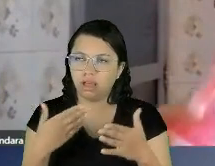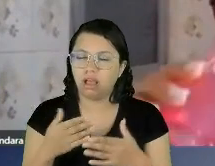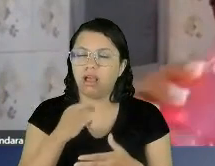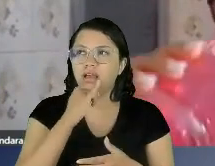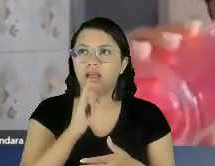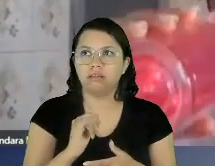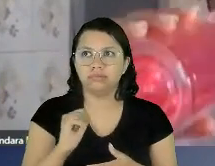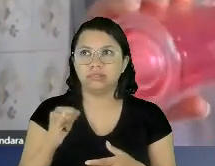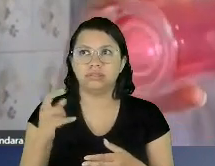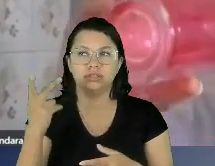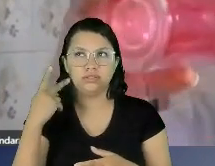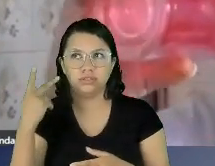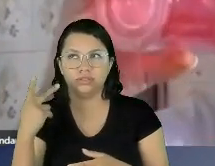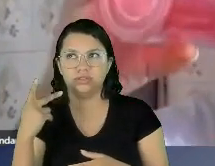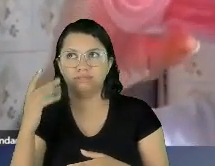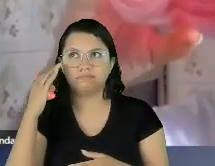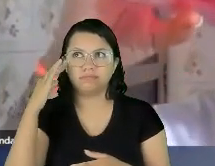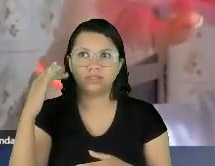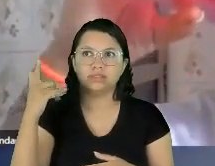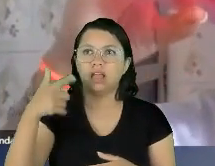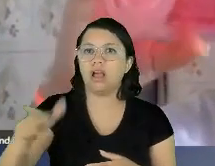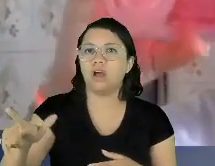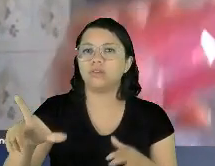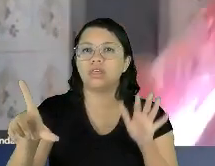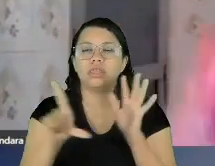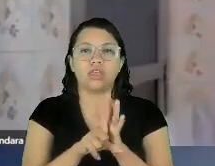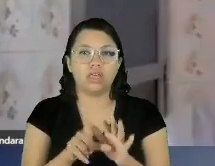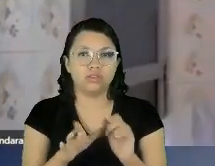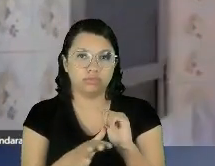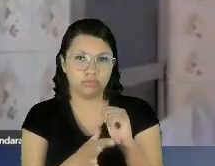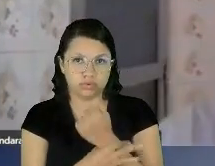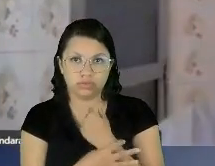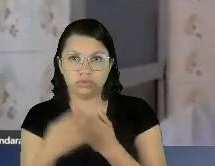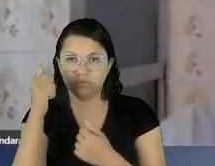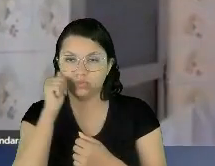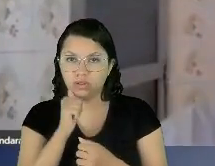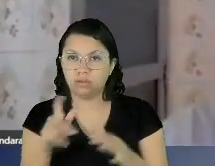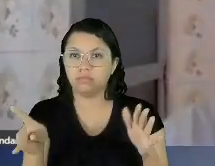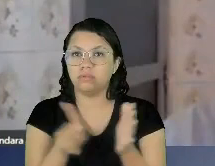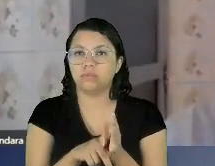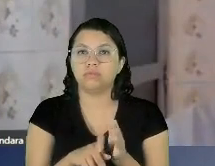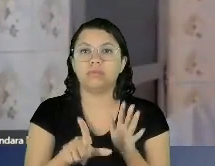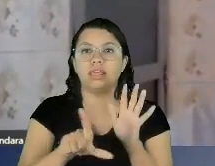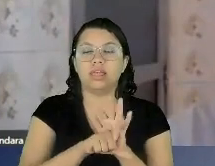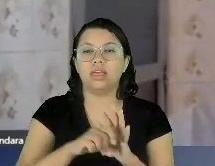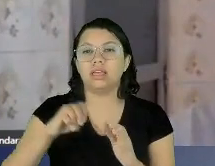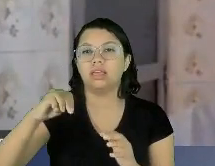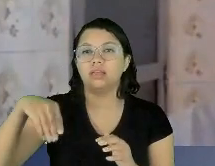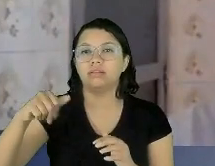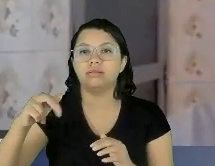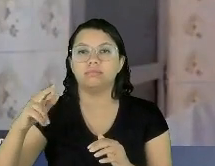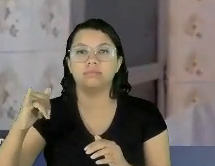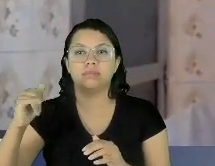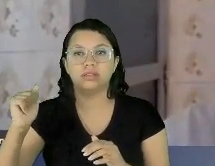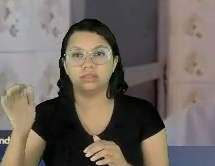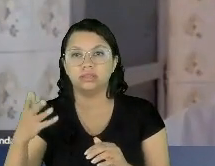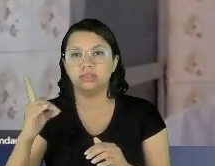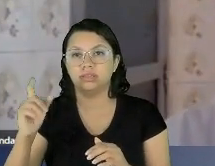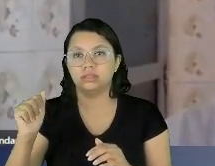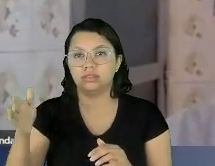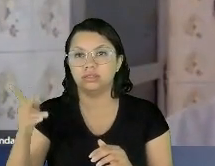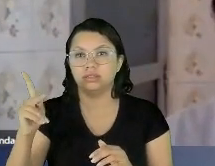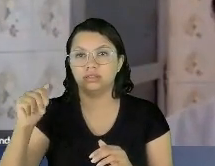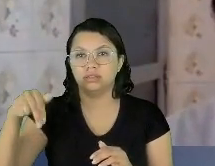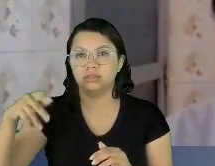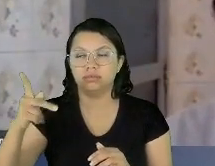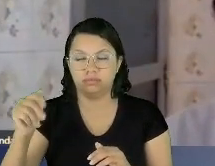né? Inclusive, se a gente, por exemplo, levar em consideração outras legislações protetivas às mulheres, como a própria Lei Maria da Penha, que de